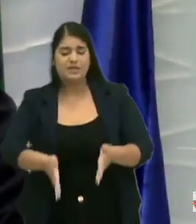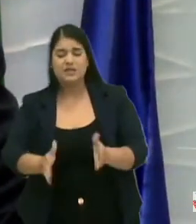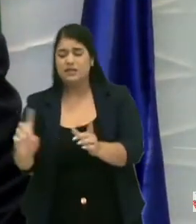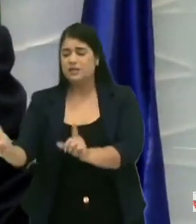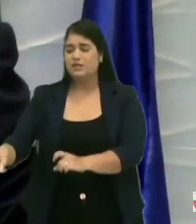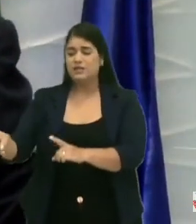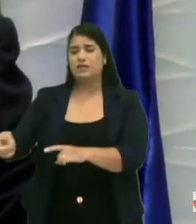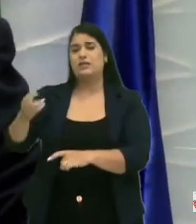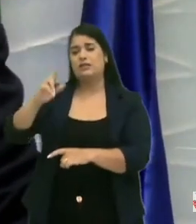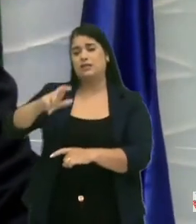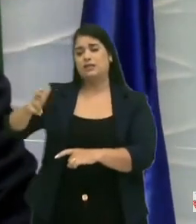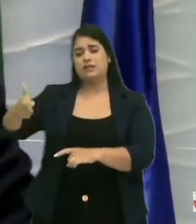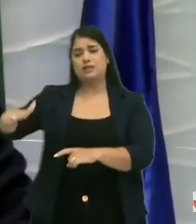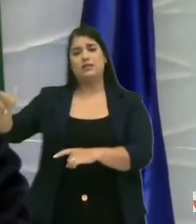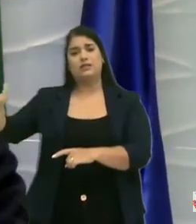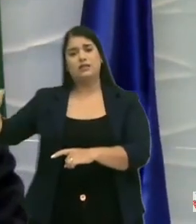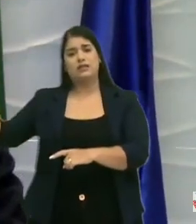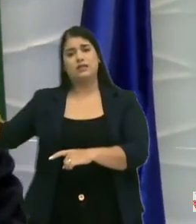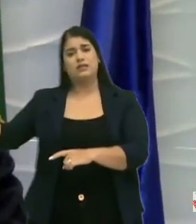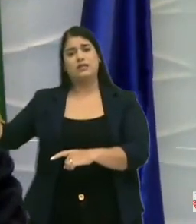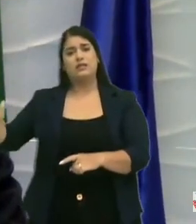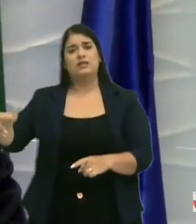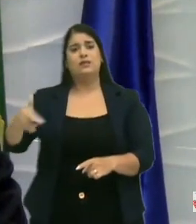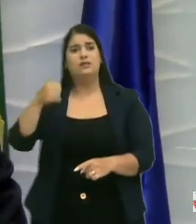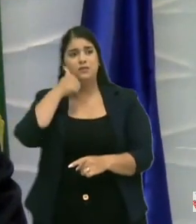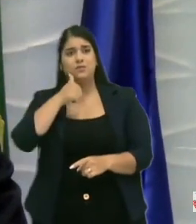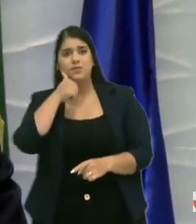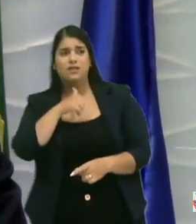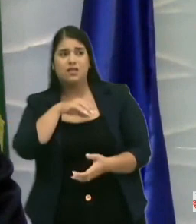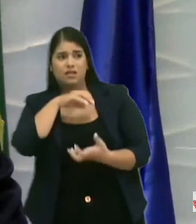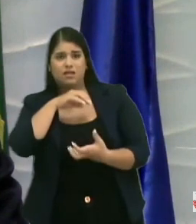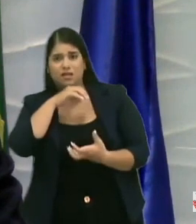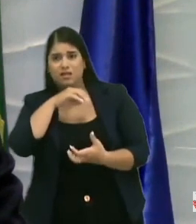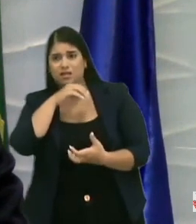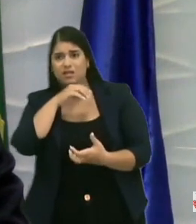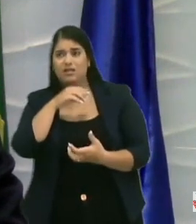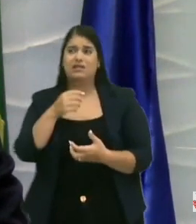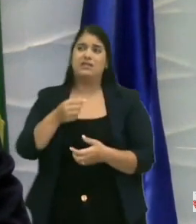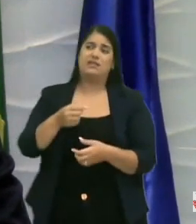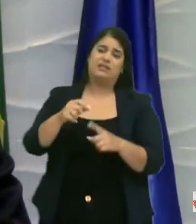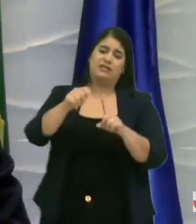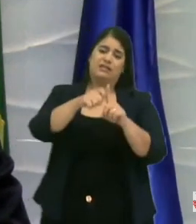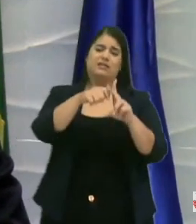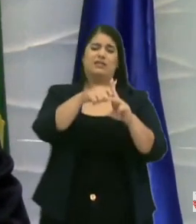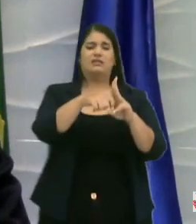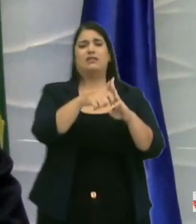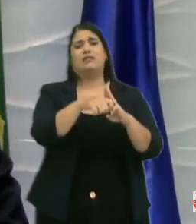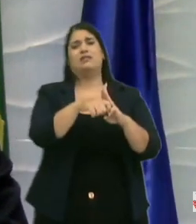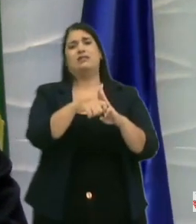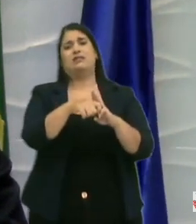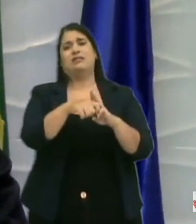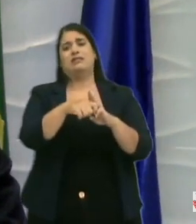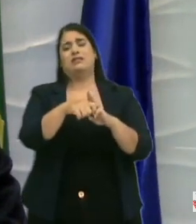Riachão. Tem uma senhora que faz 3 meses que a gente está andando com